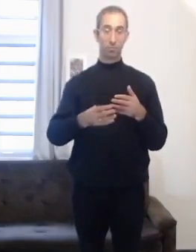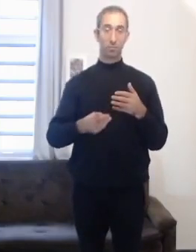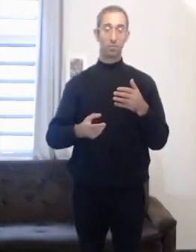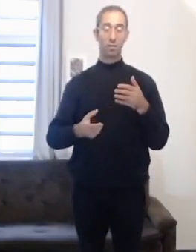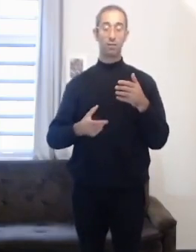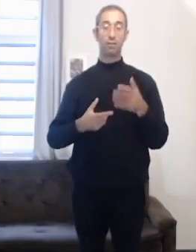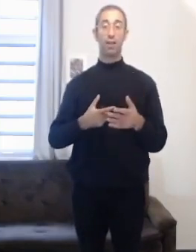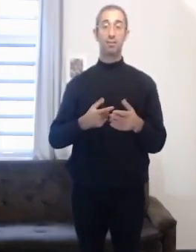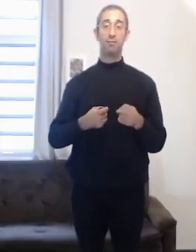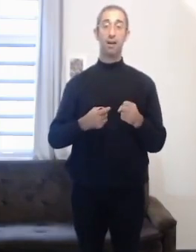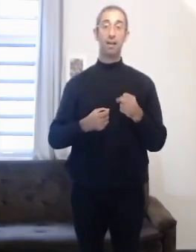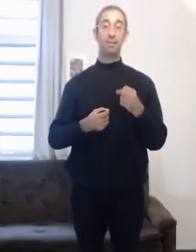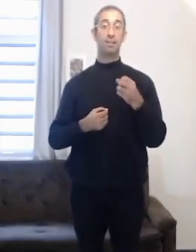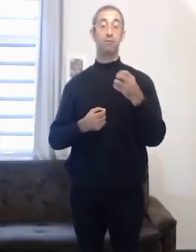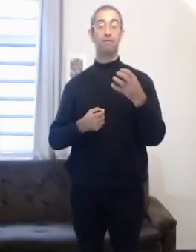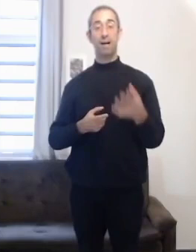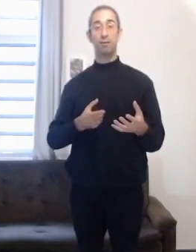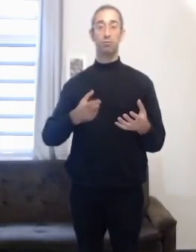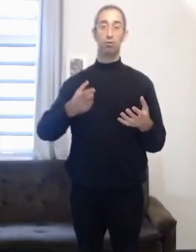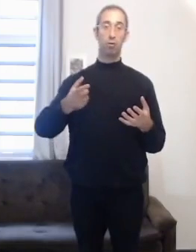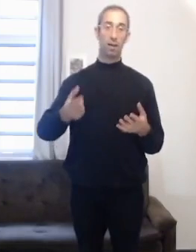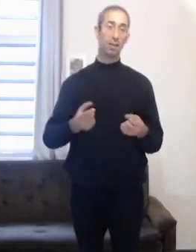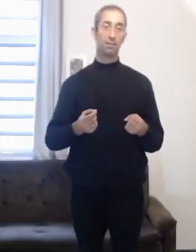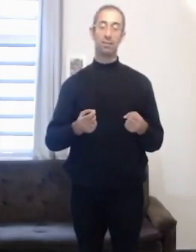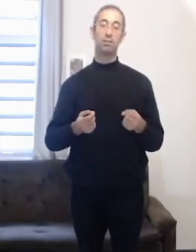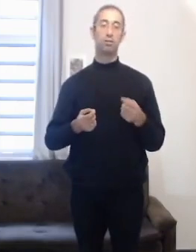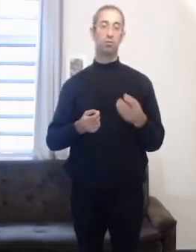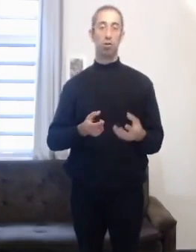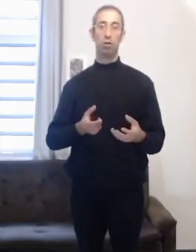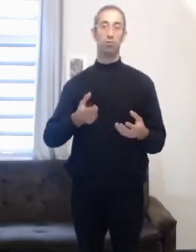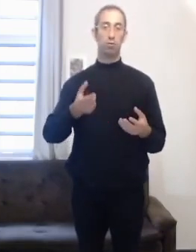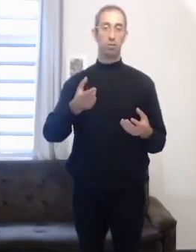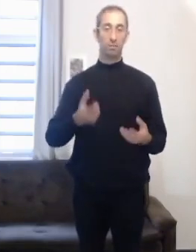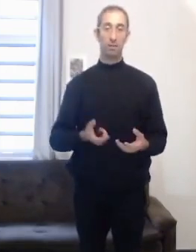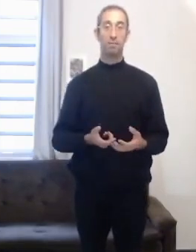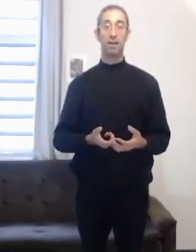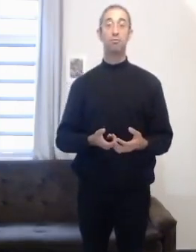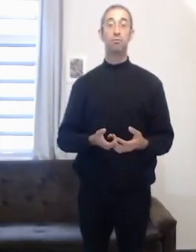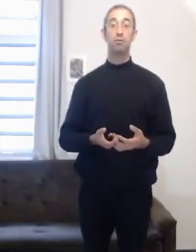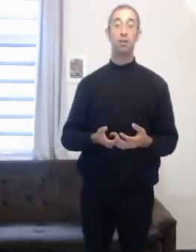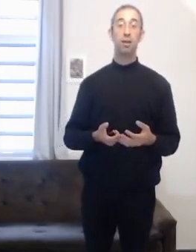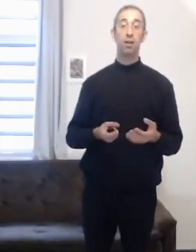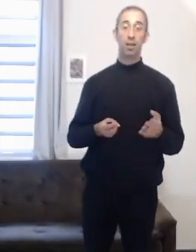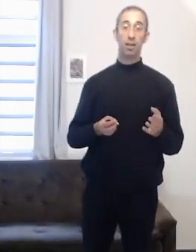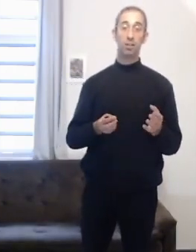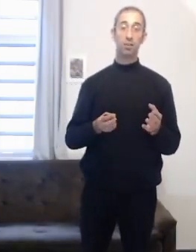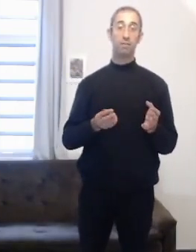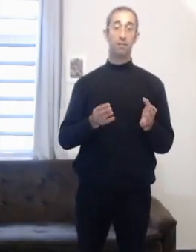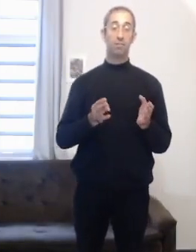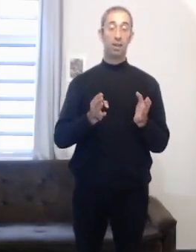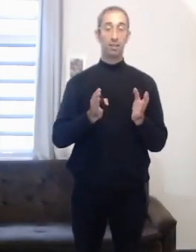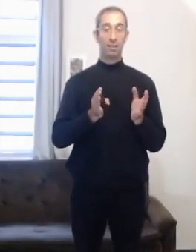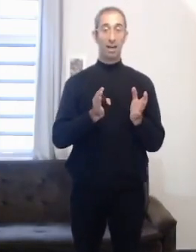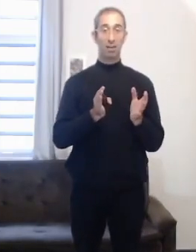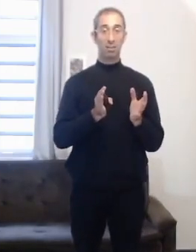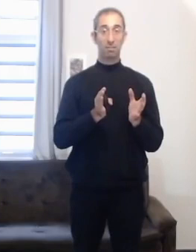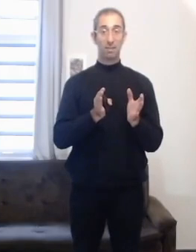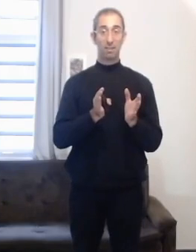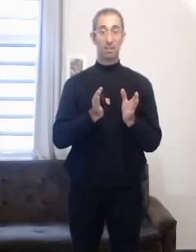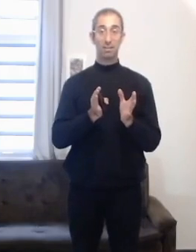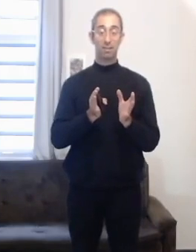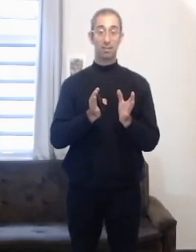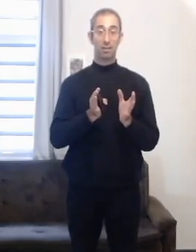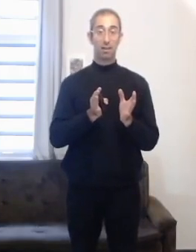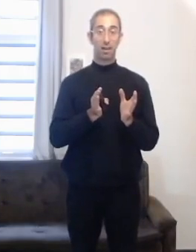essa investigação, vai analisando fatos, ocorrências, seja históricos ou de experimentos, e a gente vê, será que a